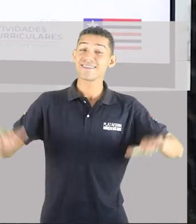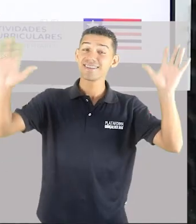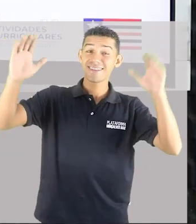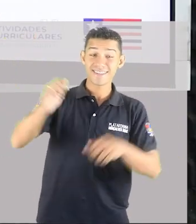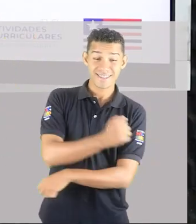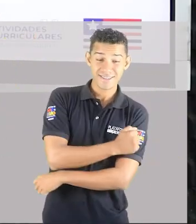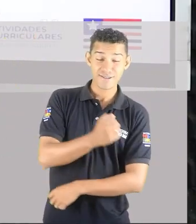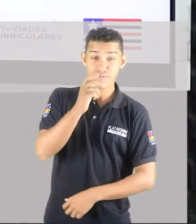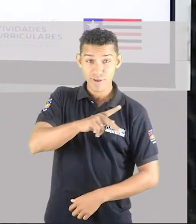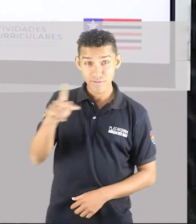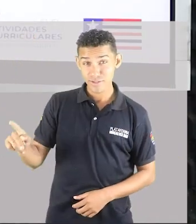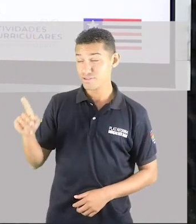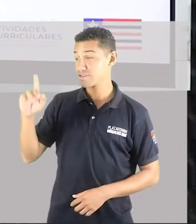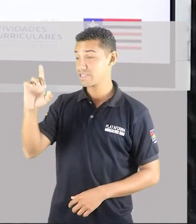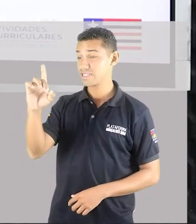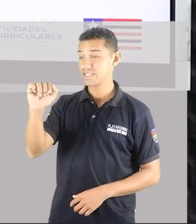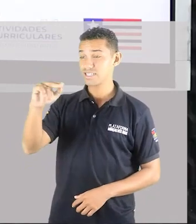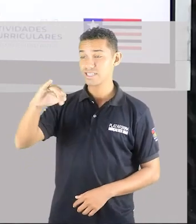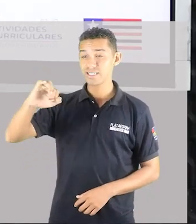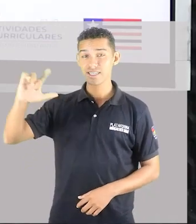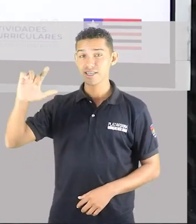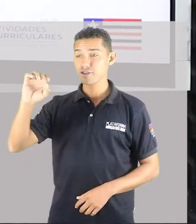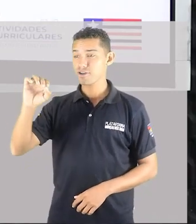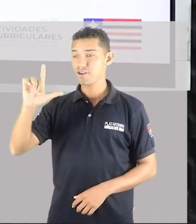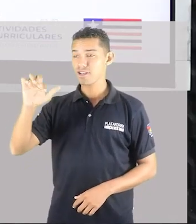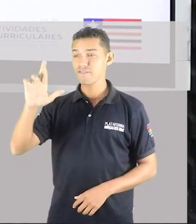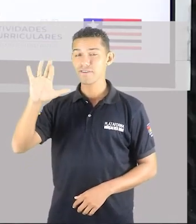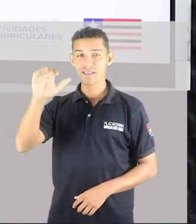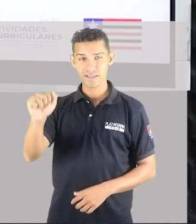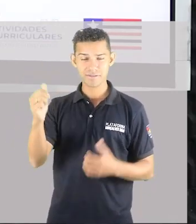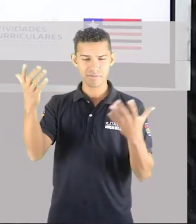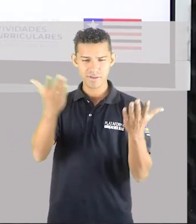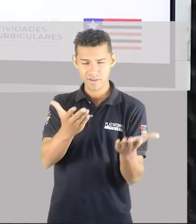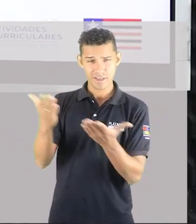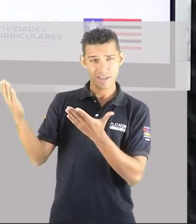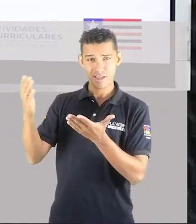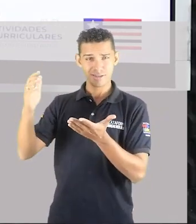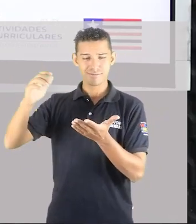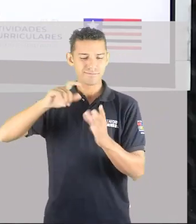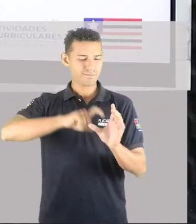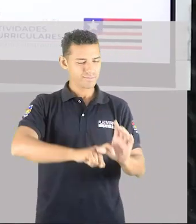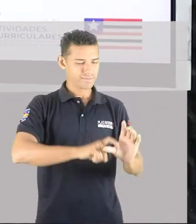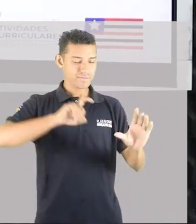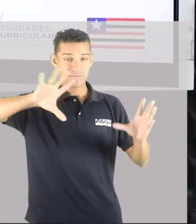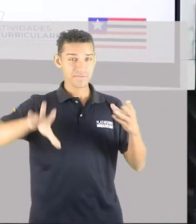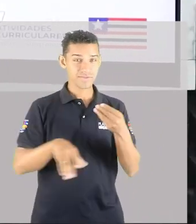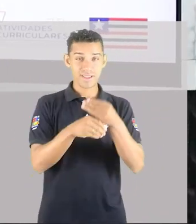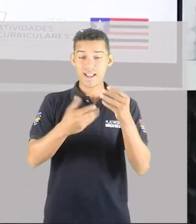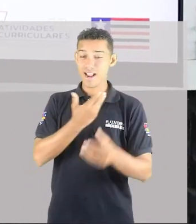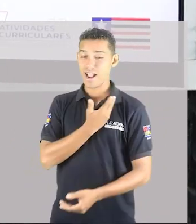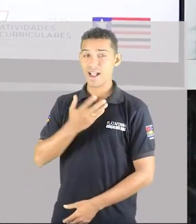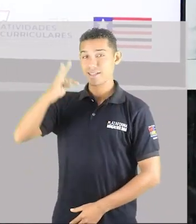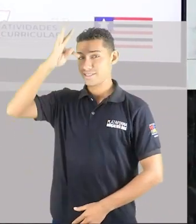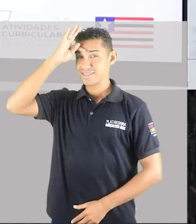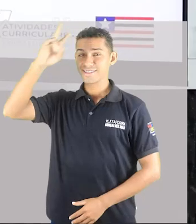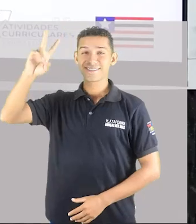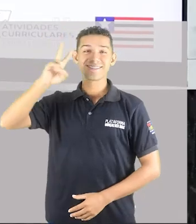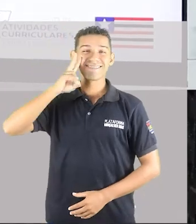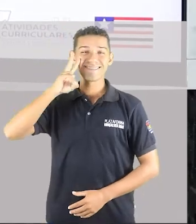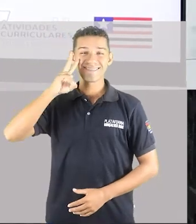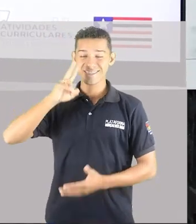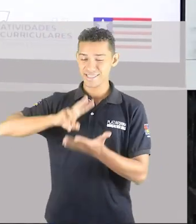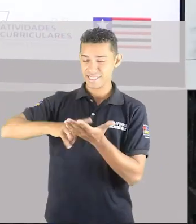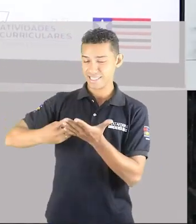Salve galerinha, professor Daniel Oliveira com você mais uma vez, atividade curricular complementar e comigo mais uma vez meu grande amigo Tyron,